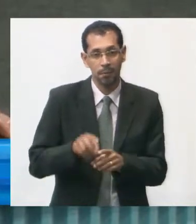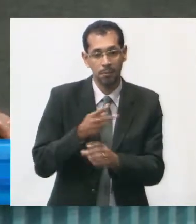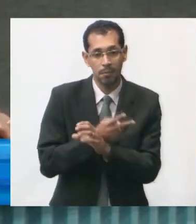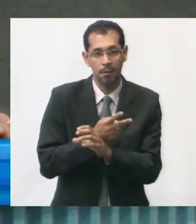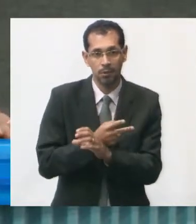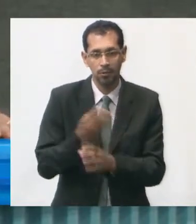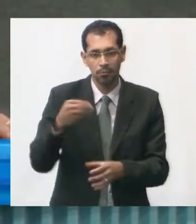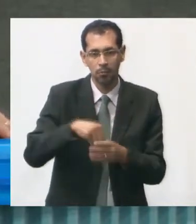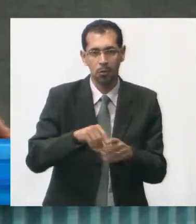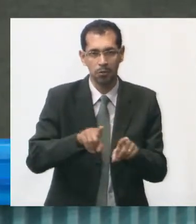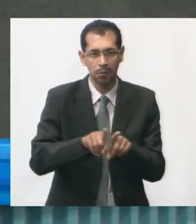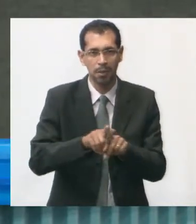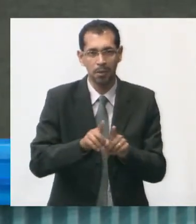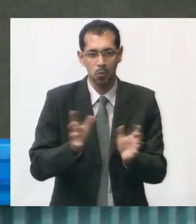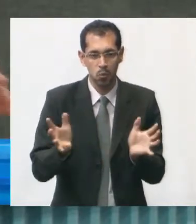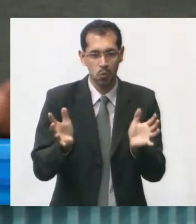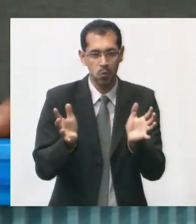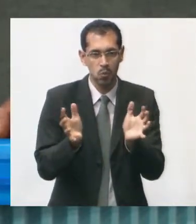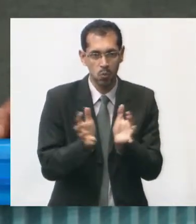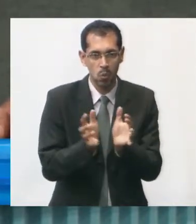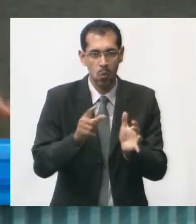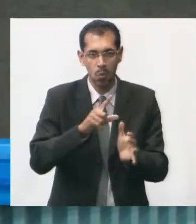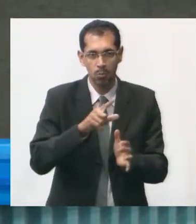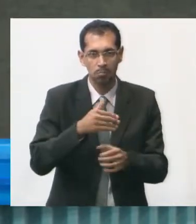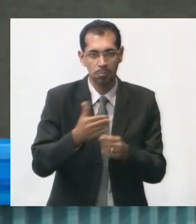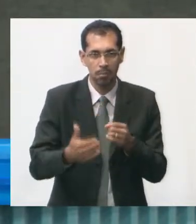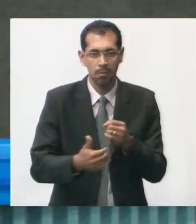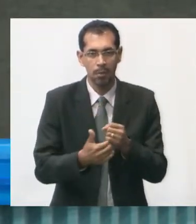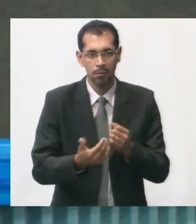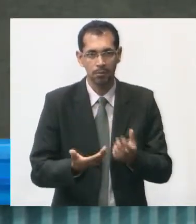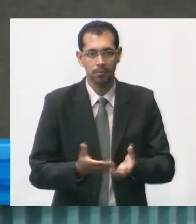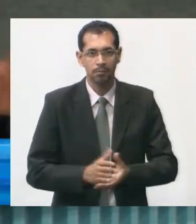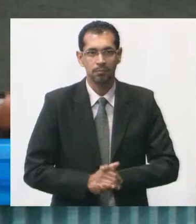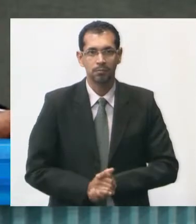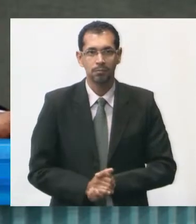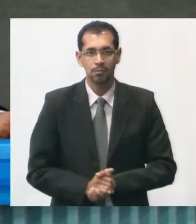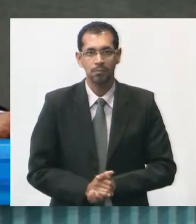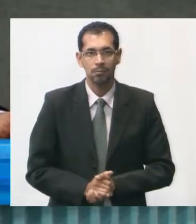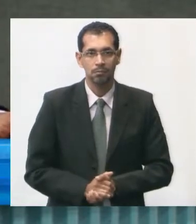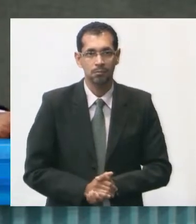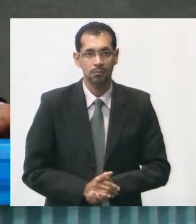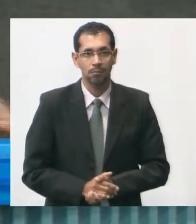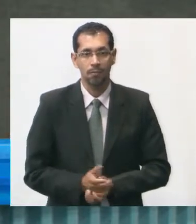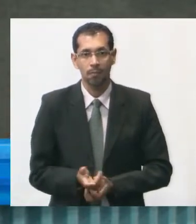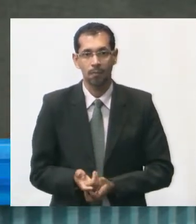também, porque passam por ali também, em relação ao terreno da ponte da passagem.